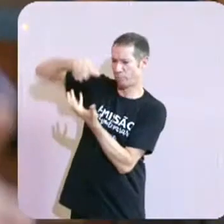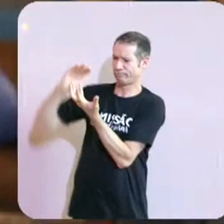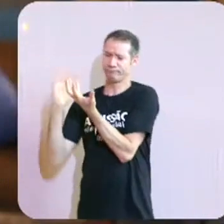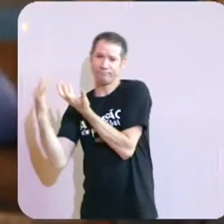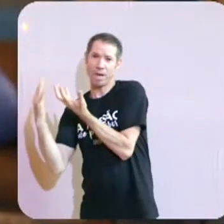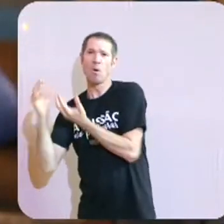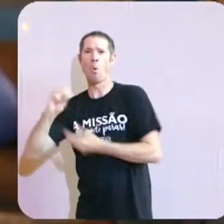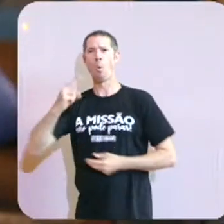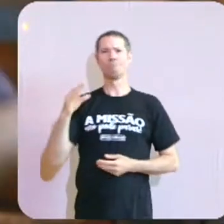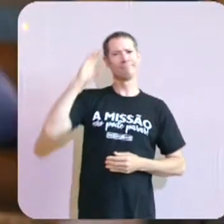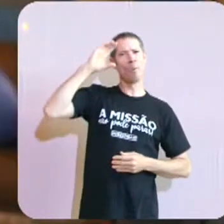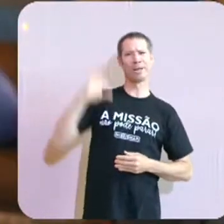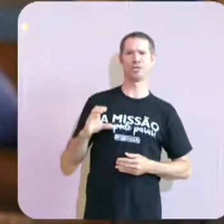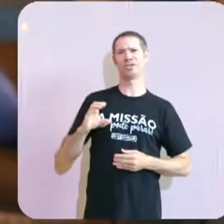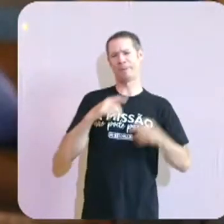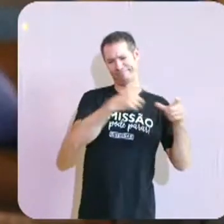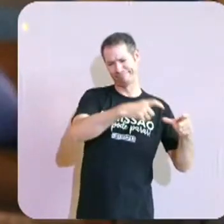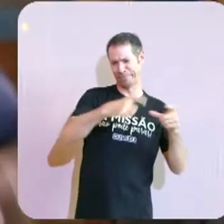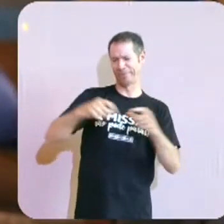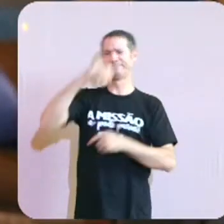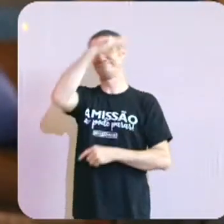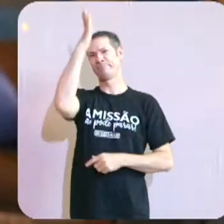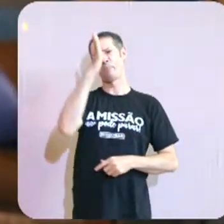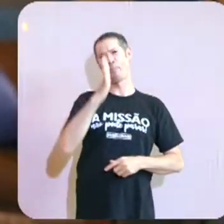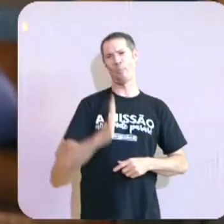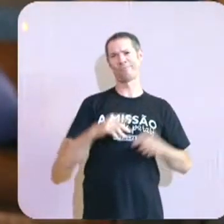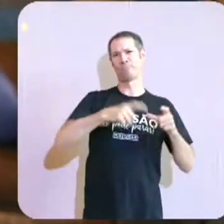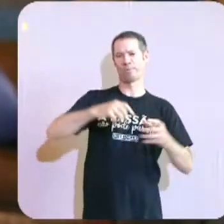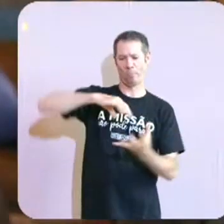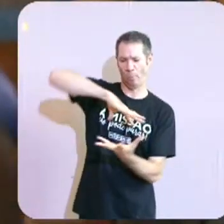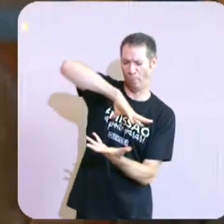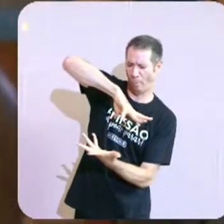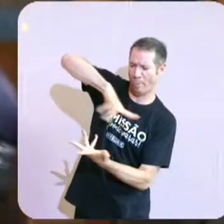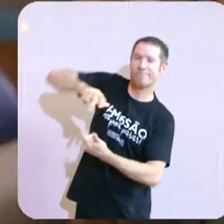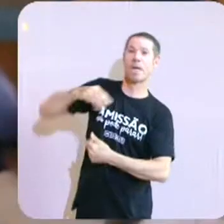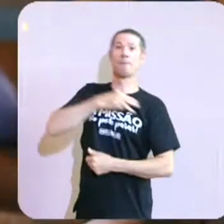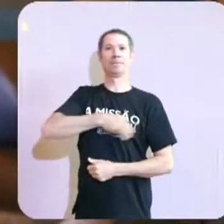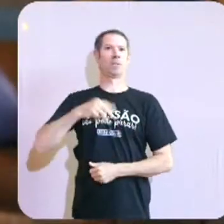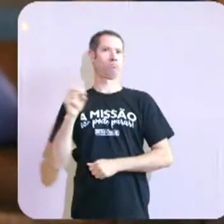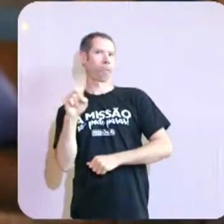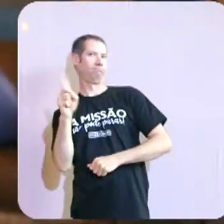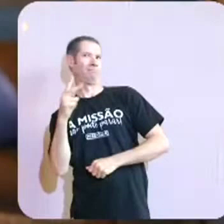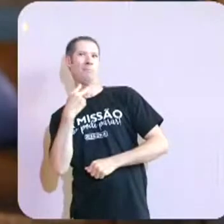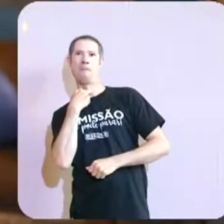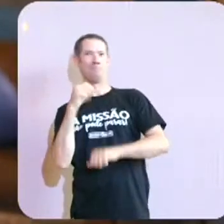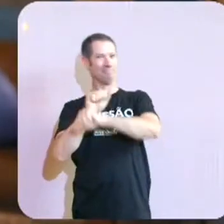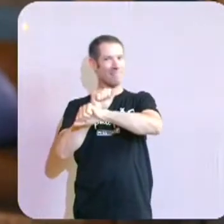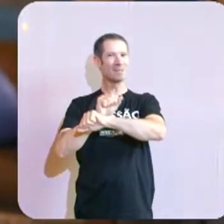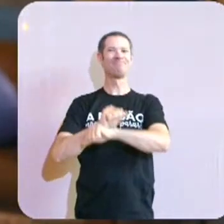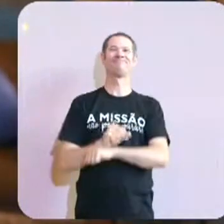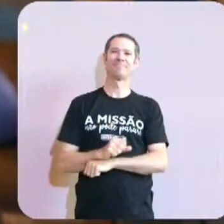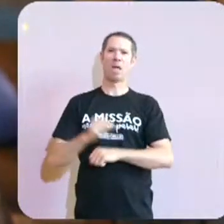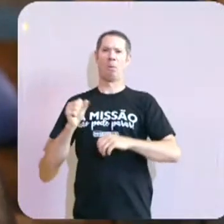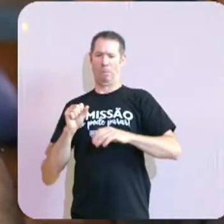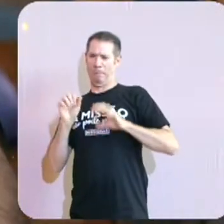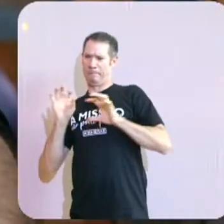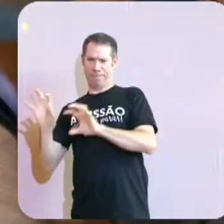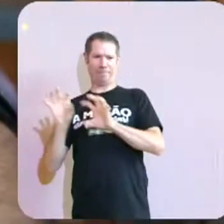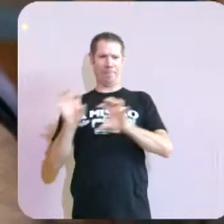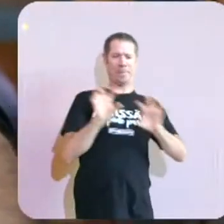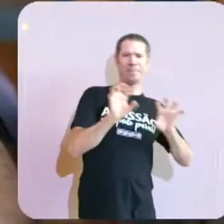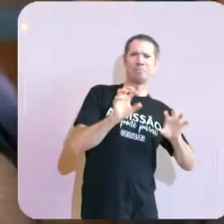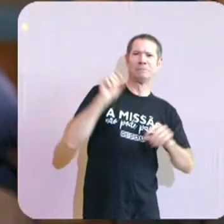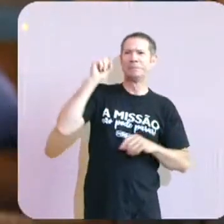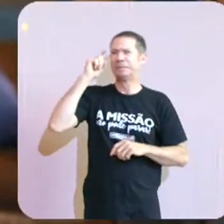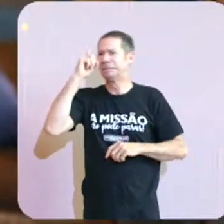aí em Curitiba, ou qualquer outro lugar do Brasil, em outros lugares do mundo. A missão não pode parar. Todos nós estamos enfrentando essa situação